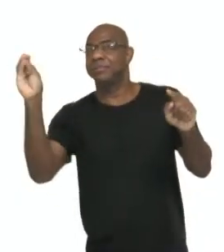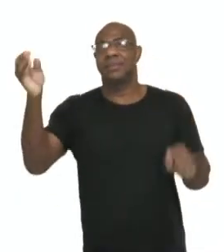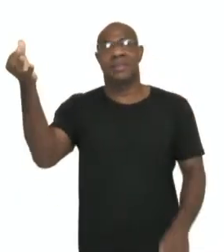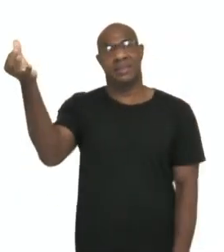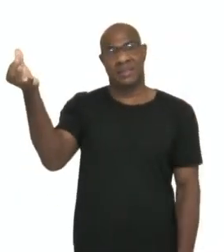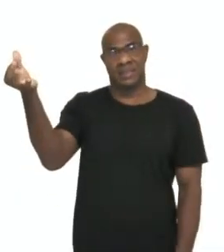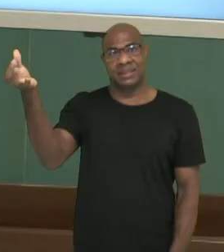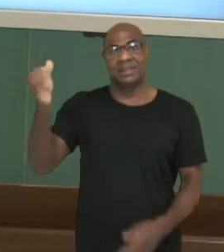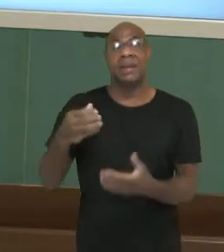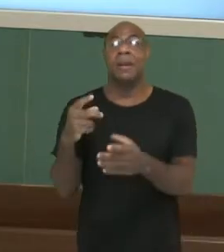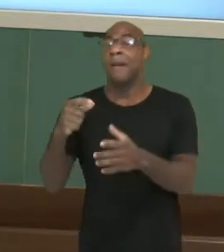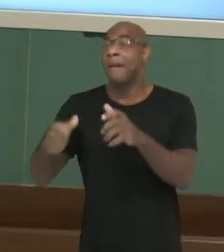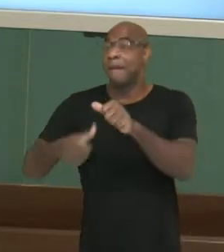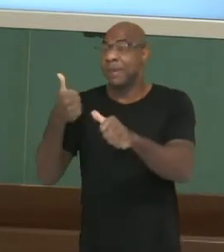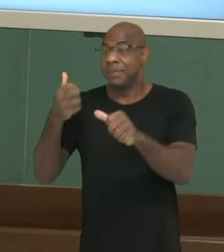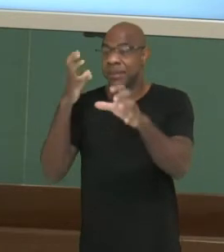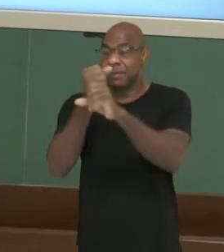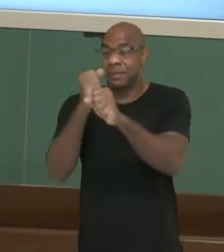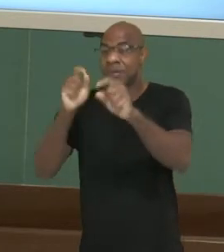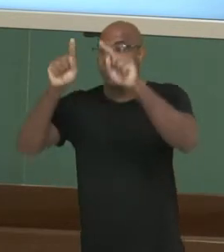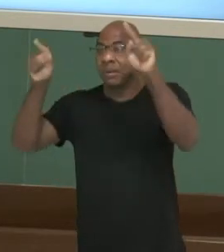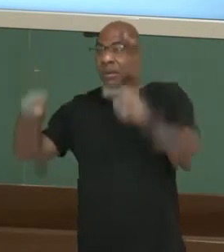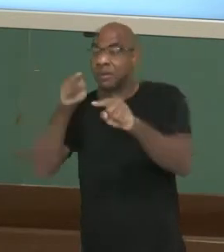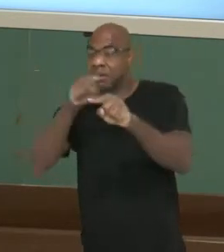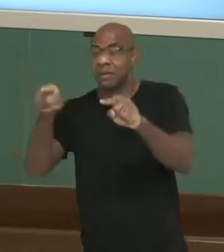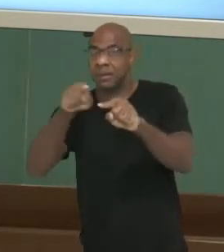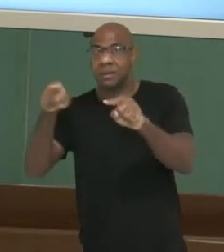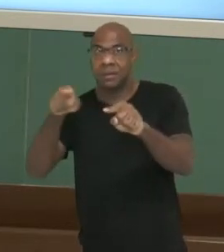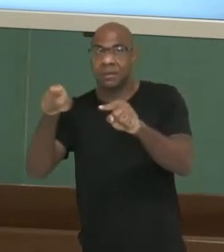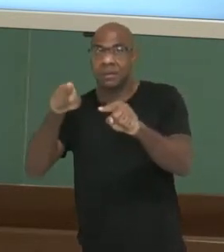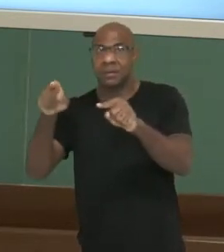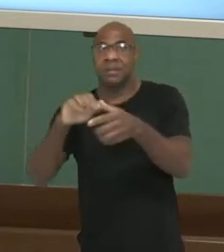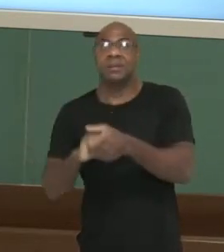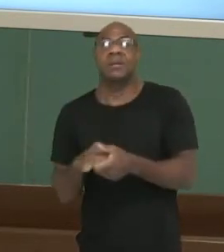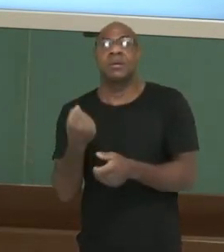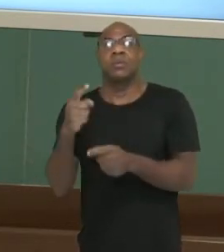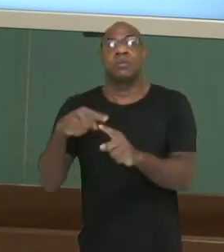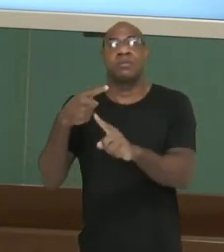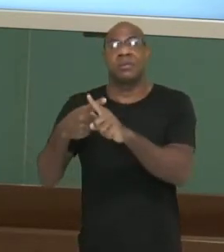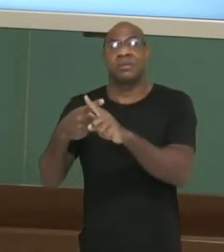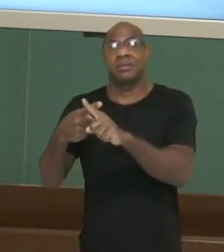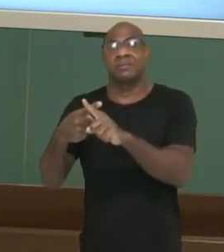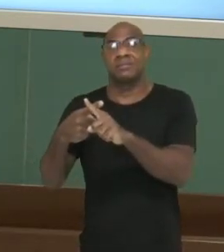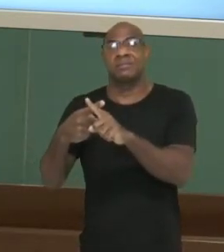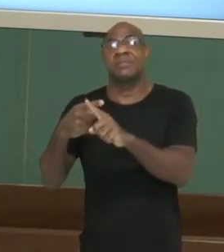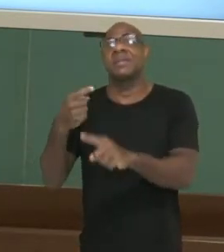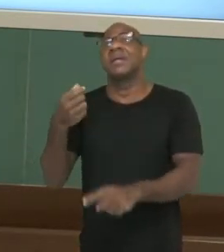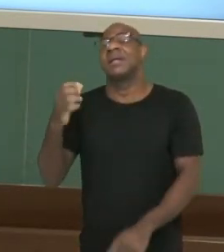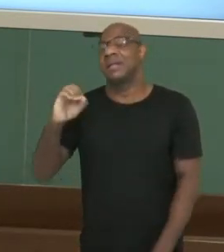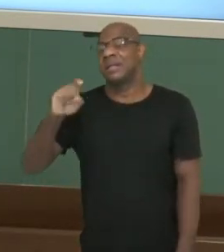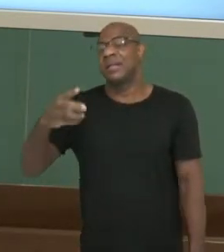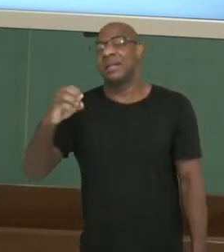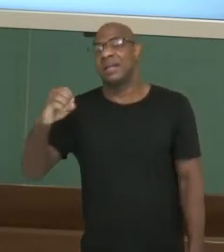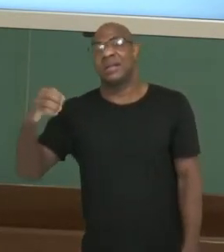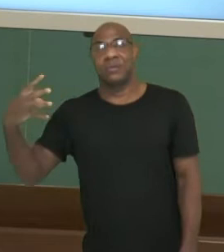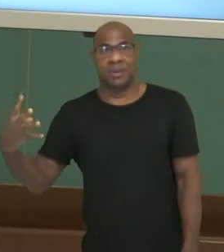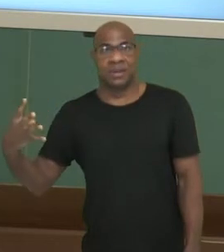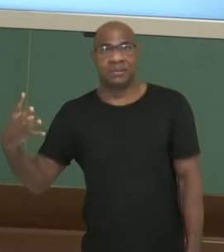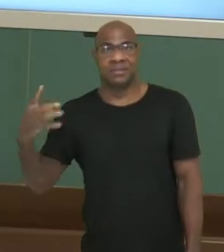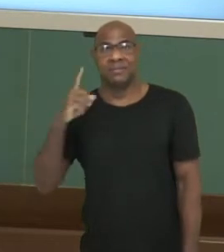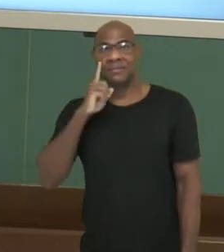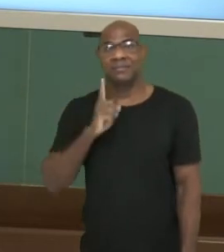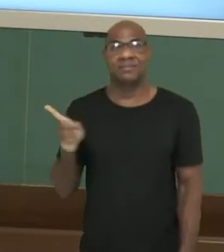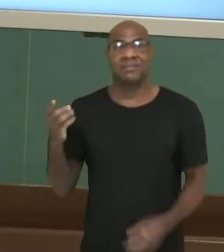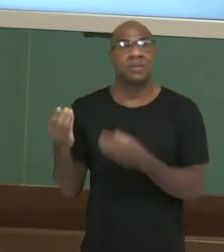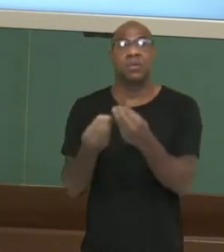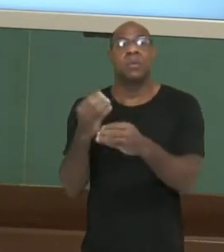dentro do parênteses, somo 1 com essa taxa, 1,004. Elevado a 6. Então, lembrando, como que eu faço essa